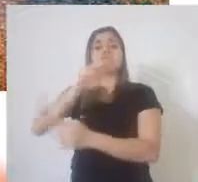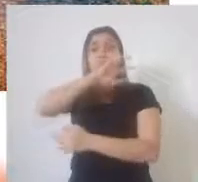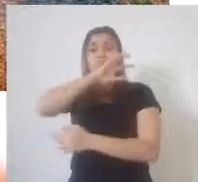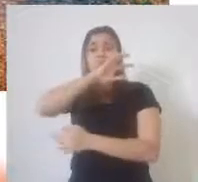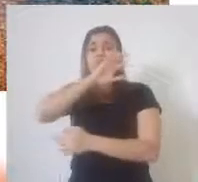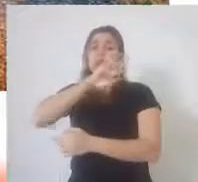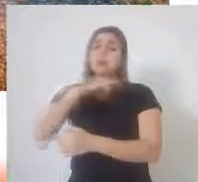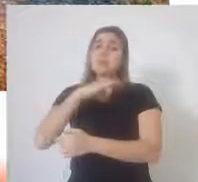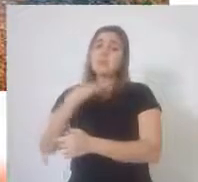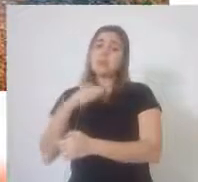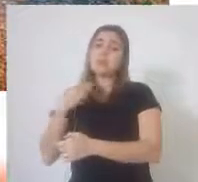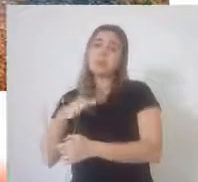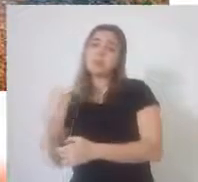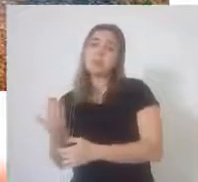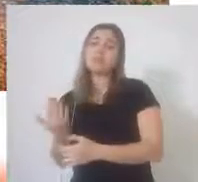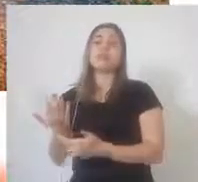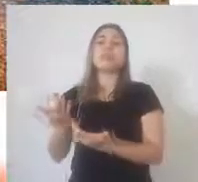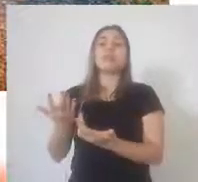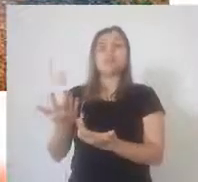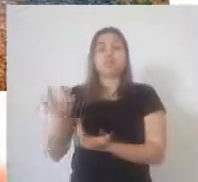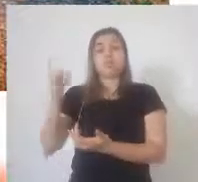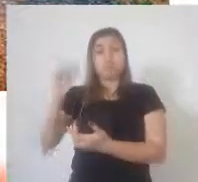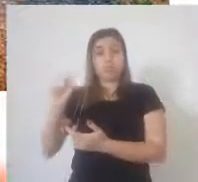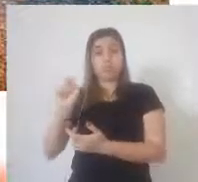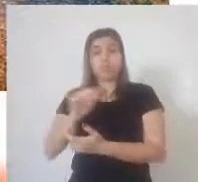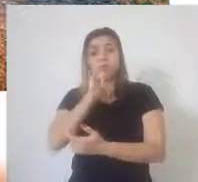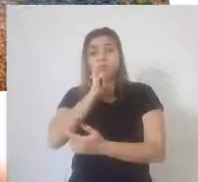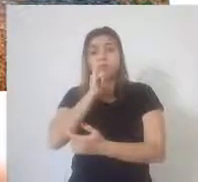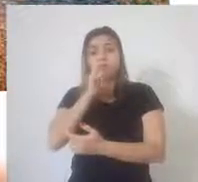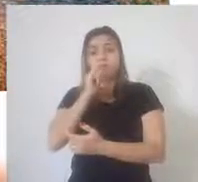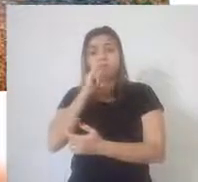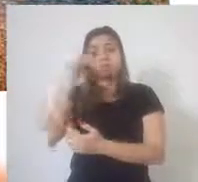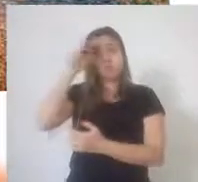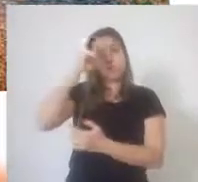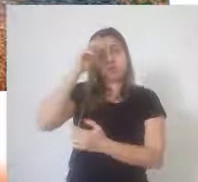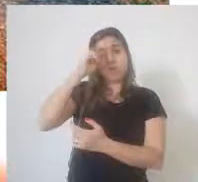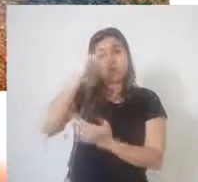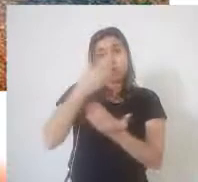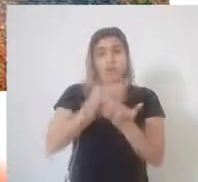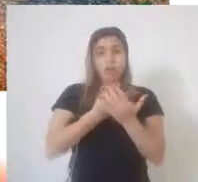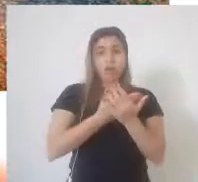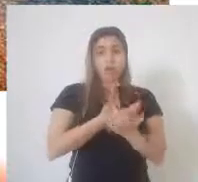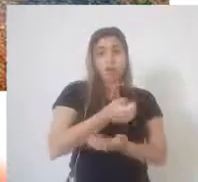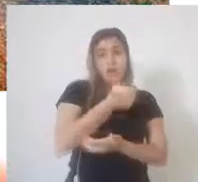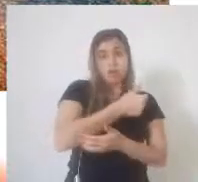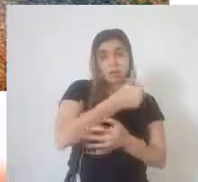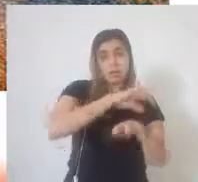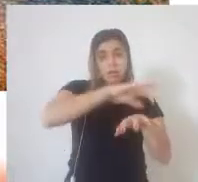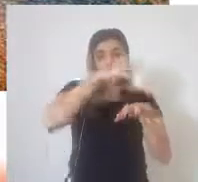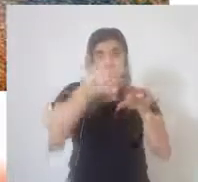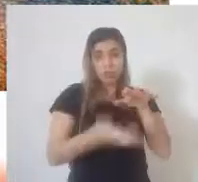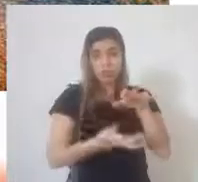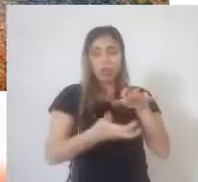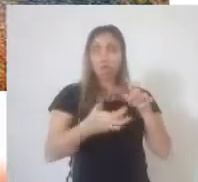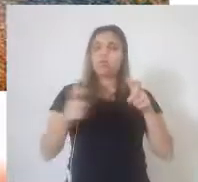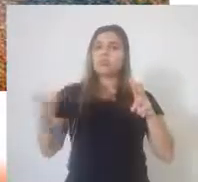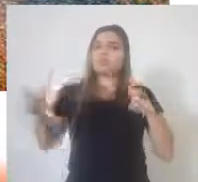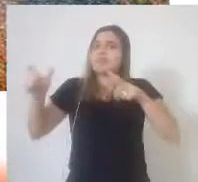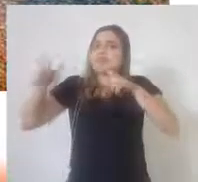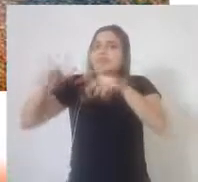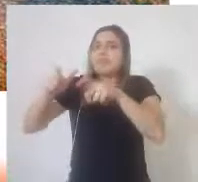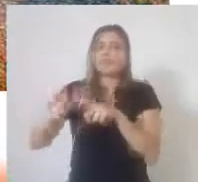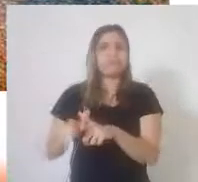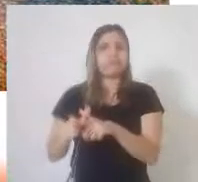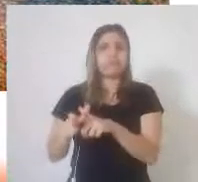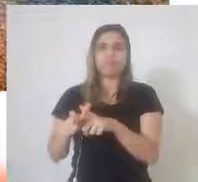muitas espécies. E aí, a sustentabilidade desse ecossistema natural que a gente mencionou na aula 1, ela vai se